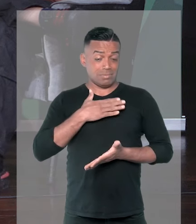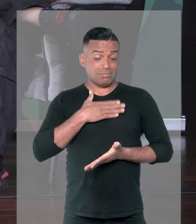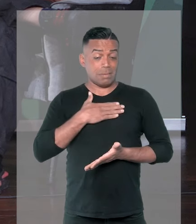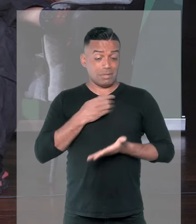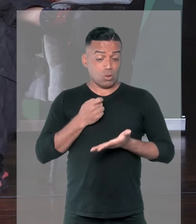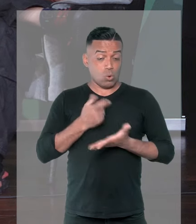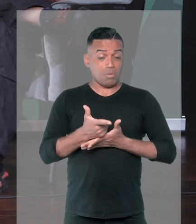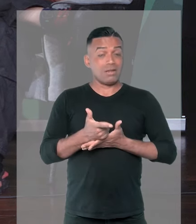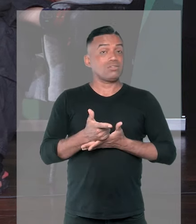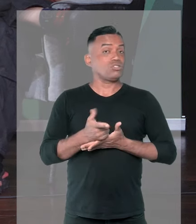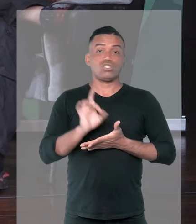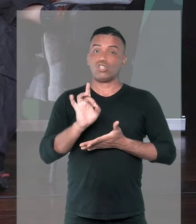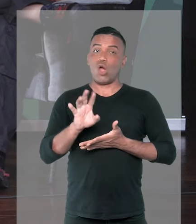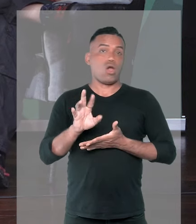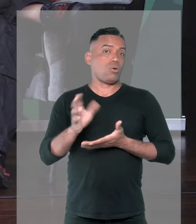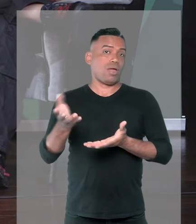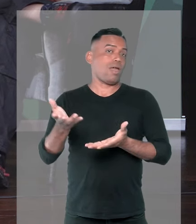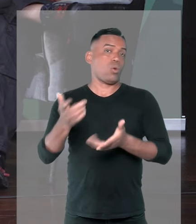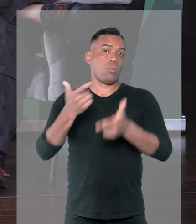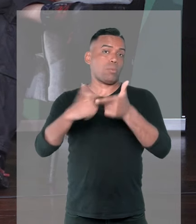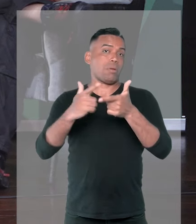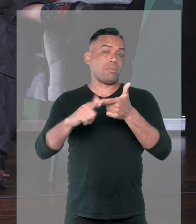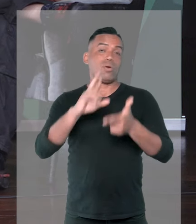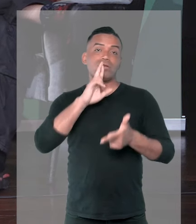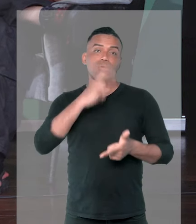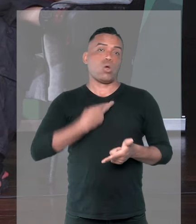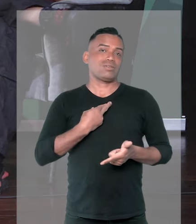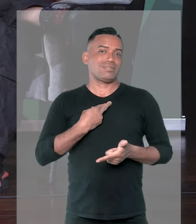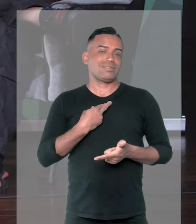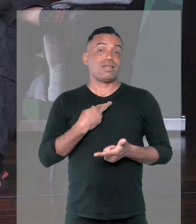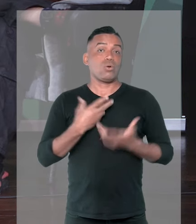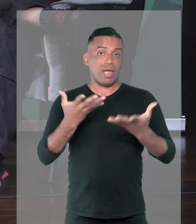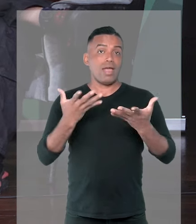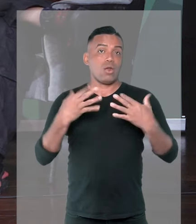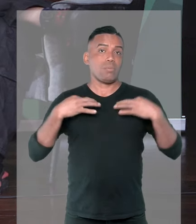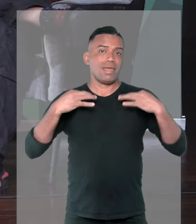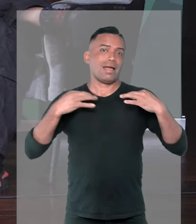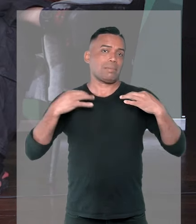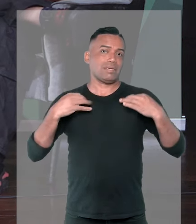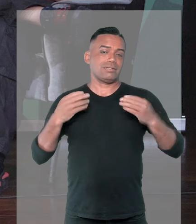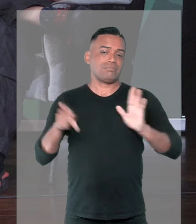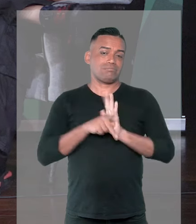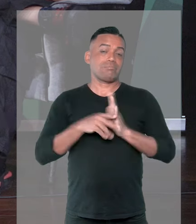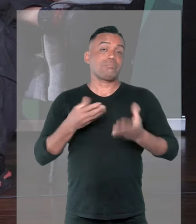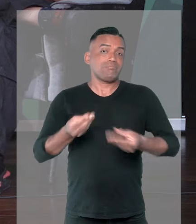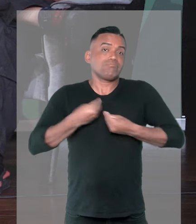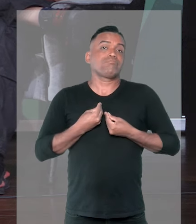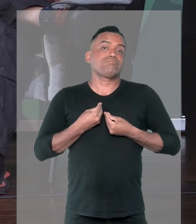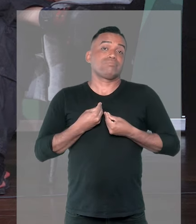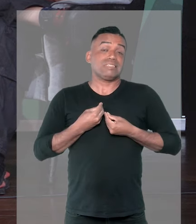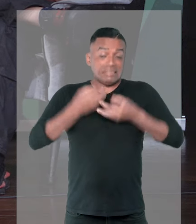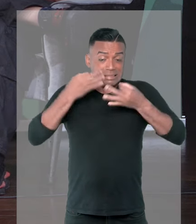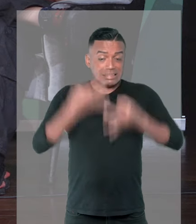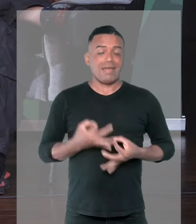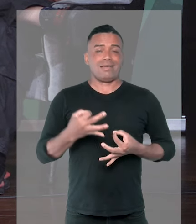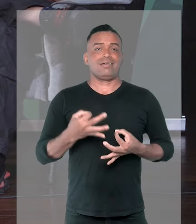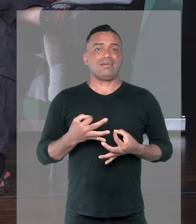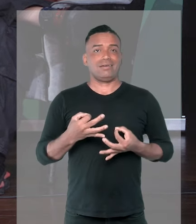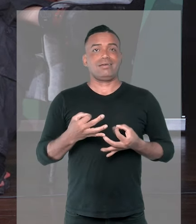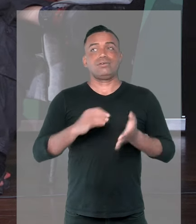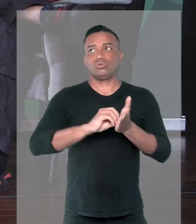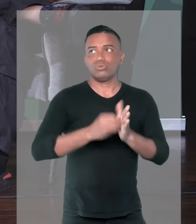interessa a solução do meu problema a solução do meu problema é vestir a camisa essa daqui por exemplo é vestir a camisa e ela ser tão